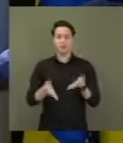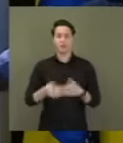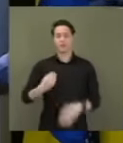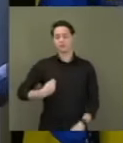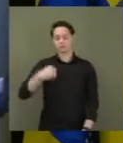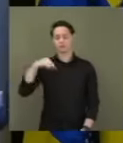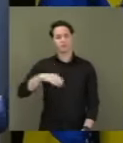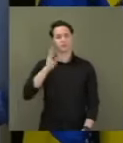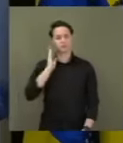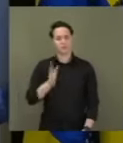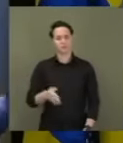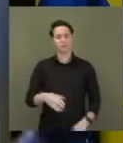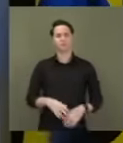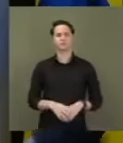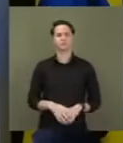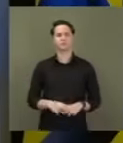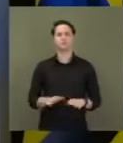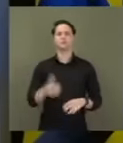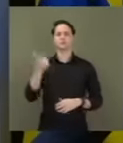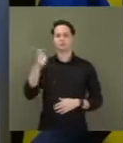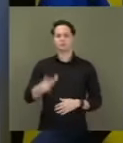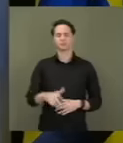essa semana já, de novo.